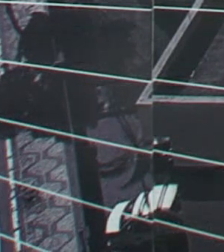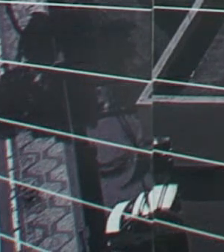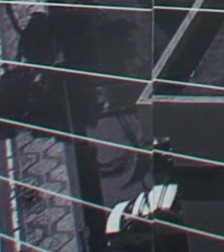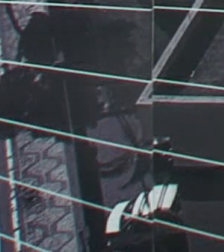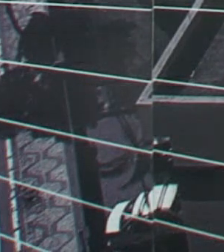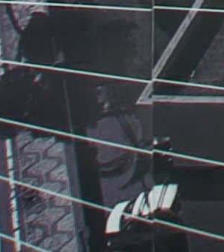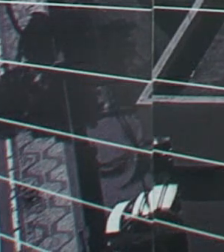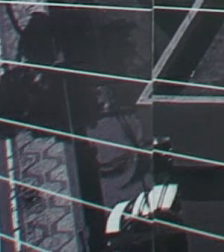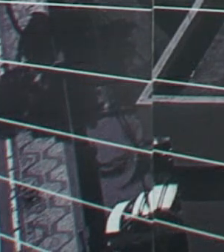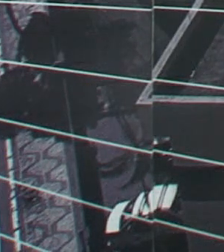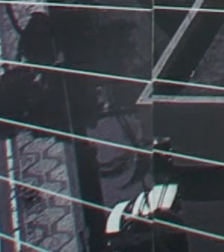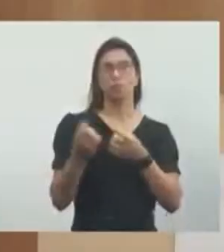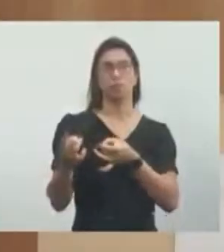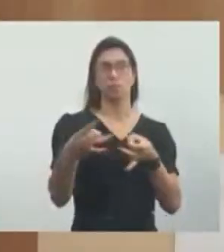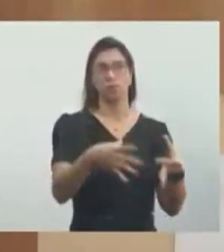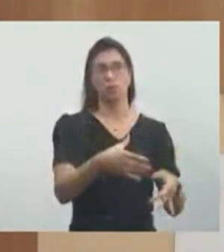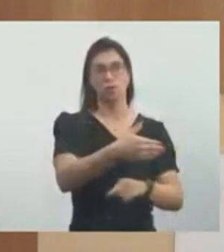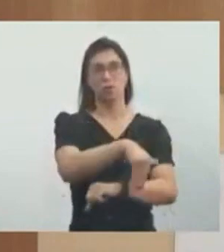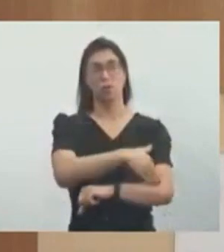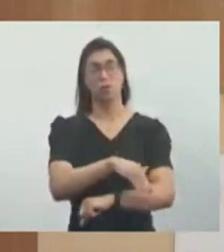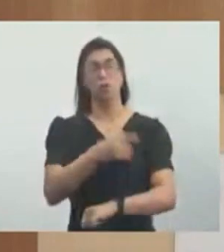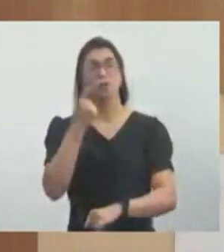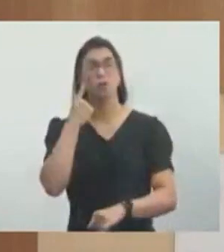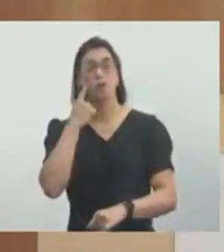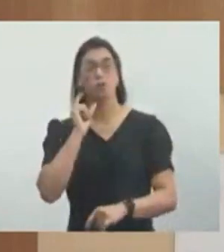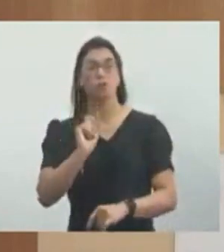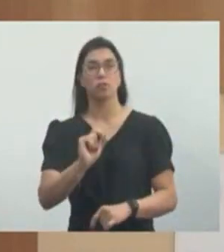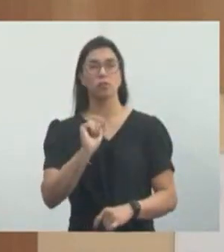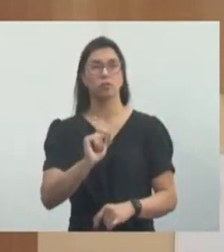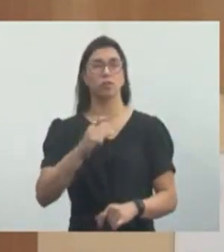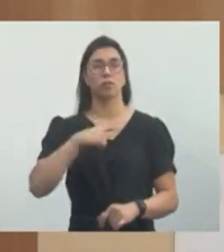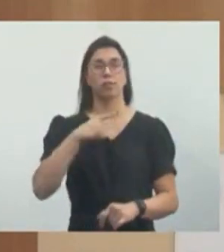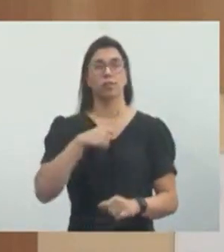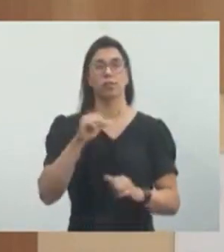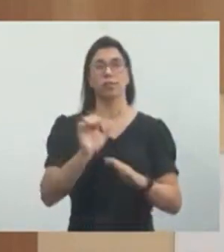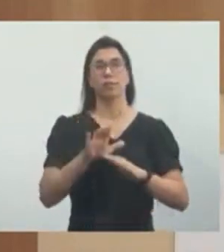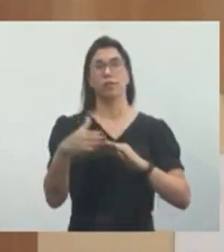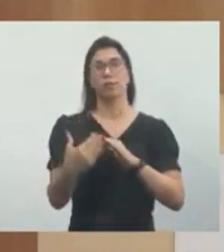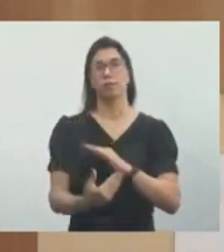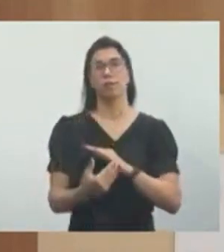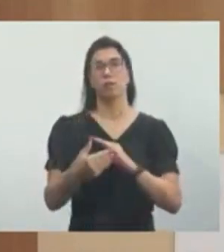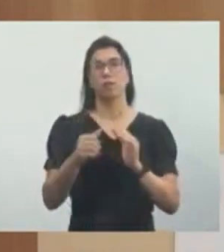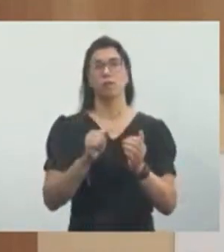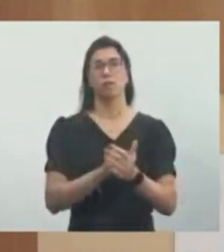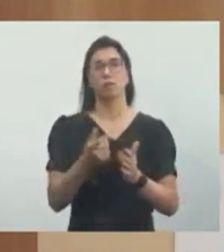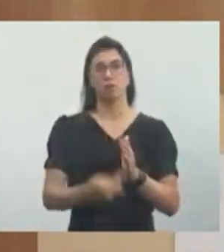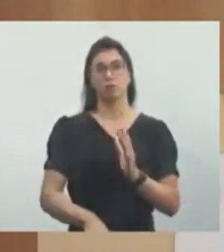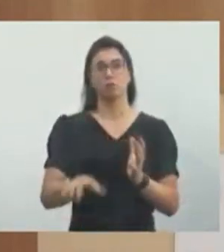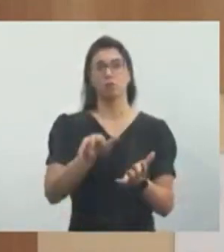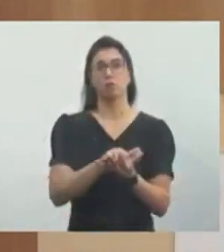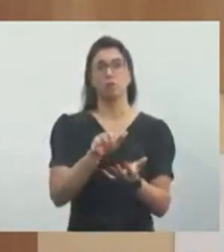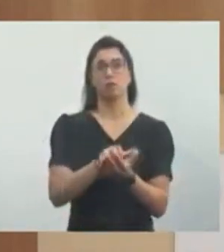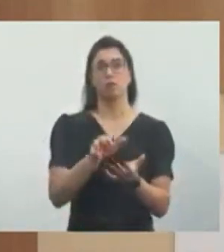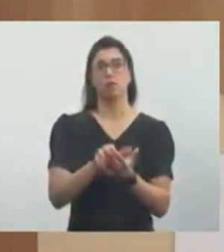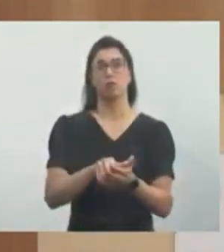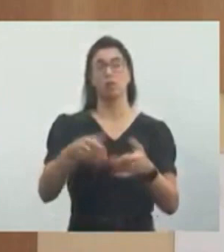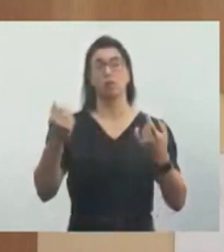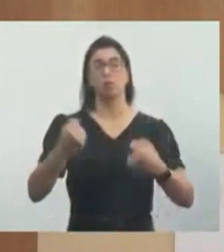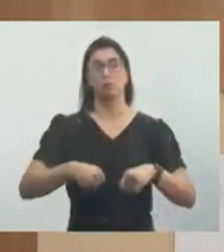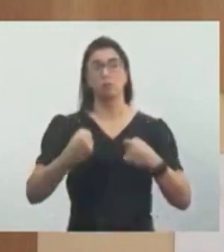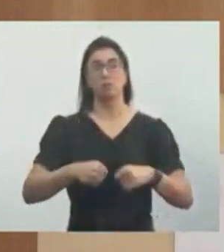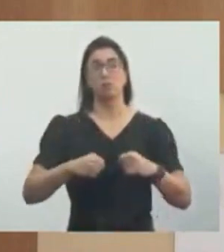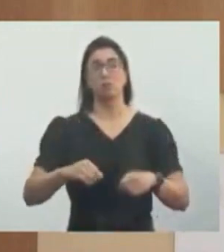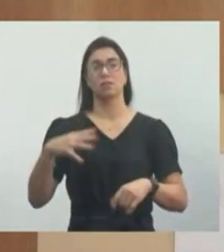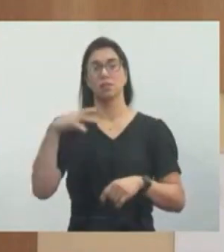de Jacareí. Acompanhe. Veja bem, existem bairros da periferia, né, de Jacareí que necessitam